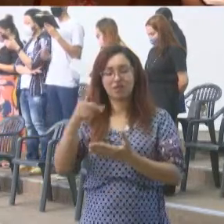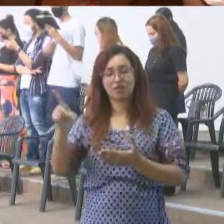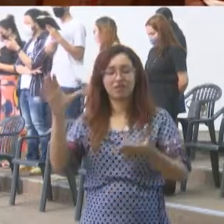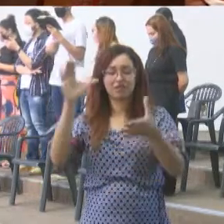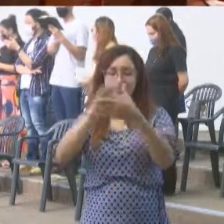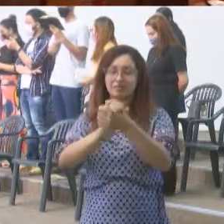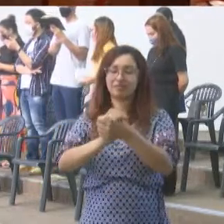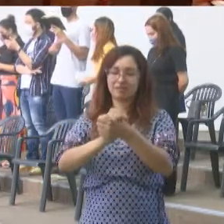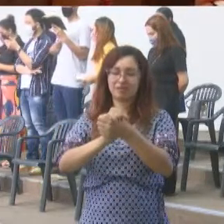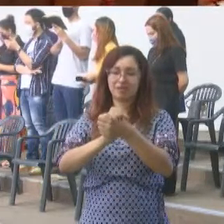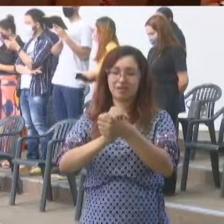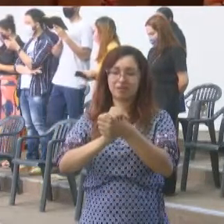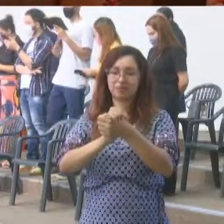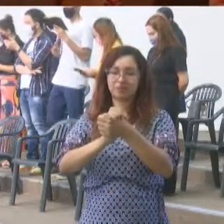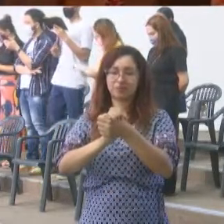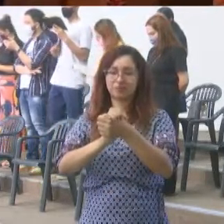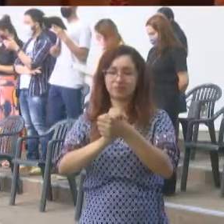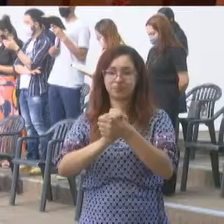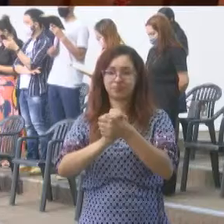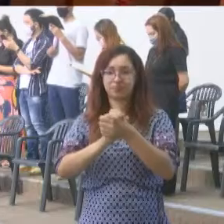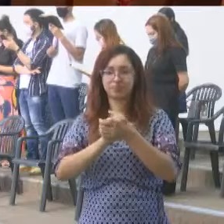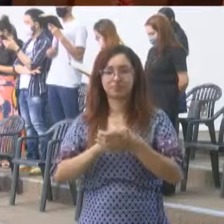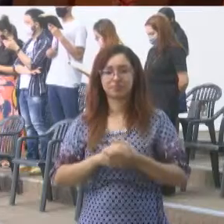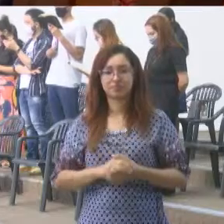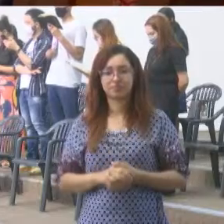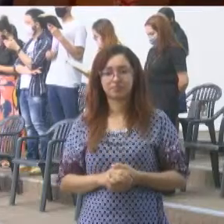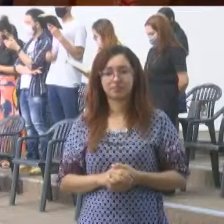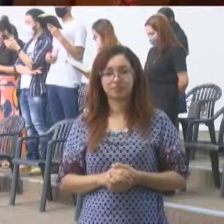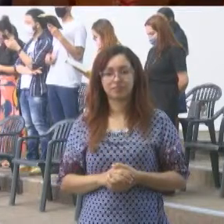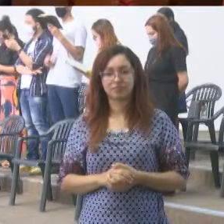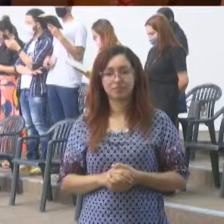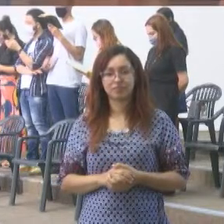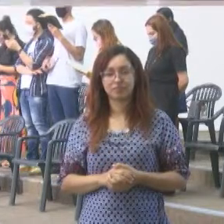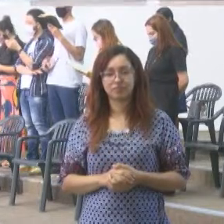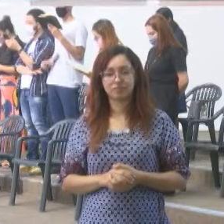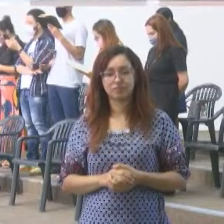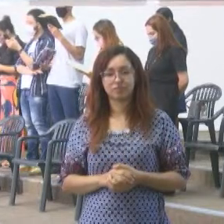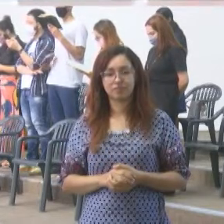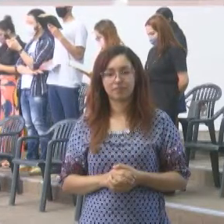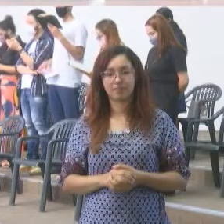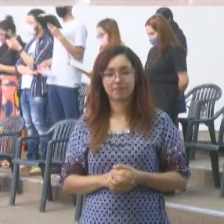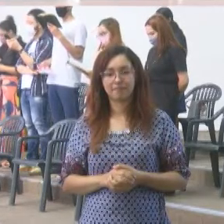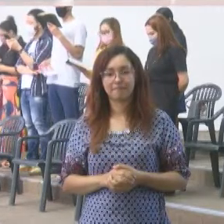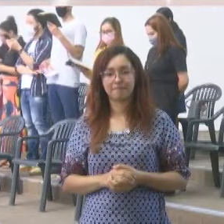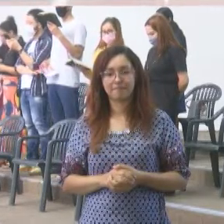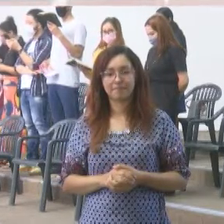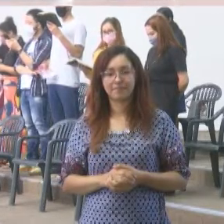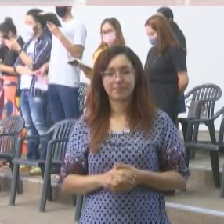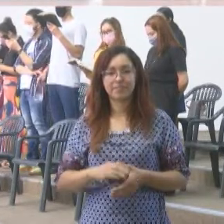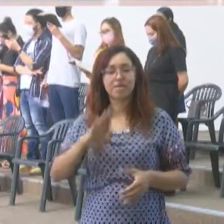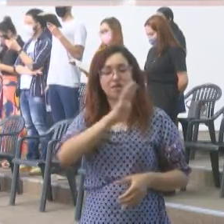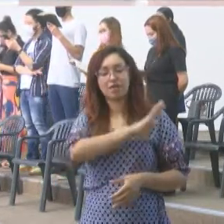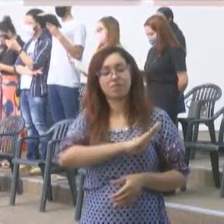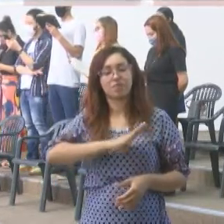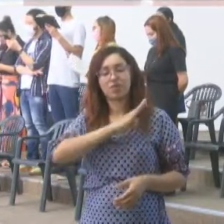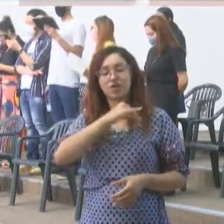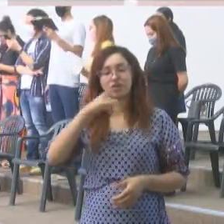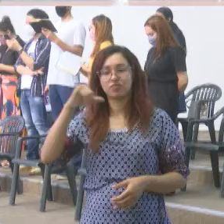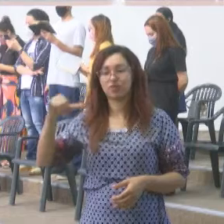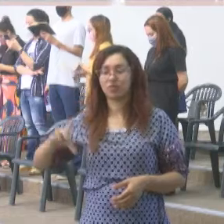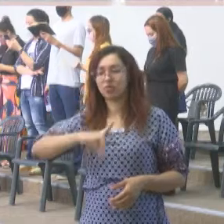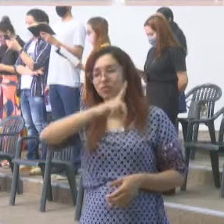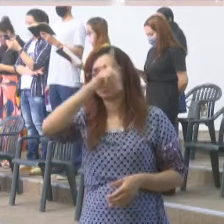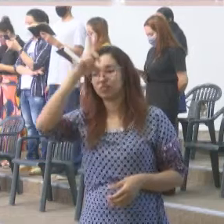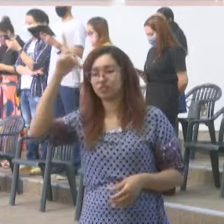depois de ti. Respondeu ele: eu a resgatarei. Disse, porém, Boaz: no dia em que tomares